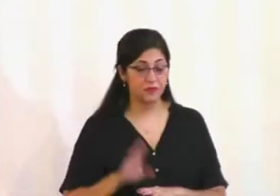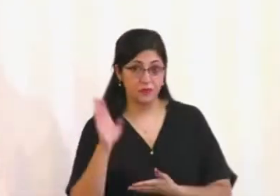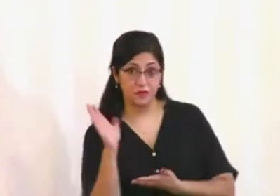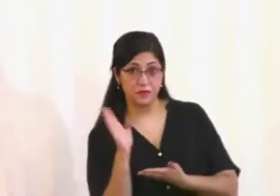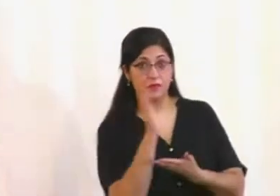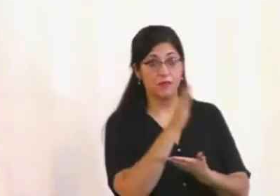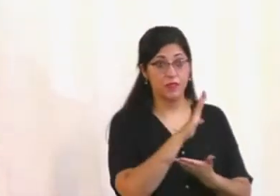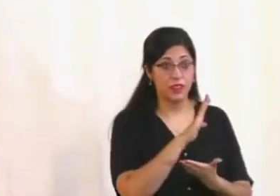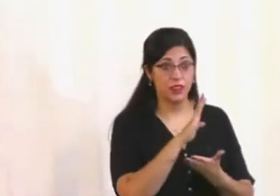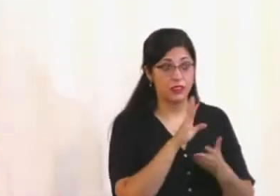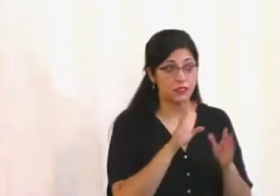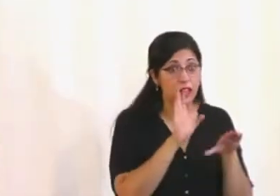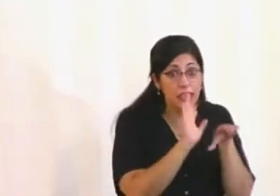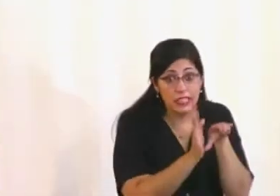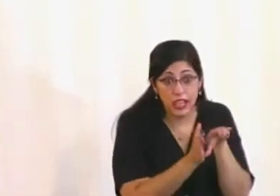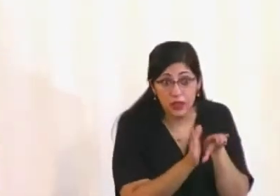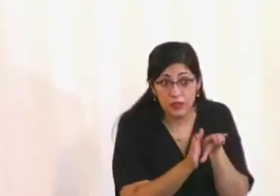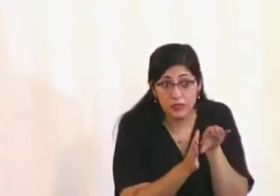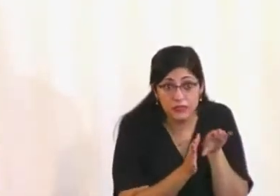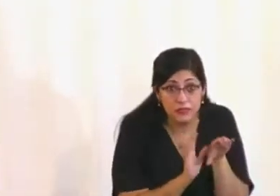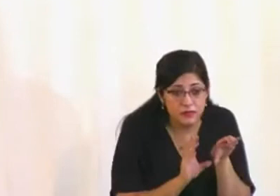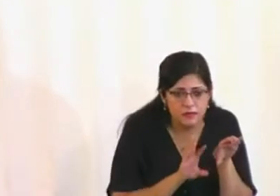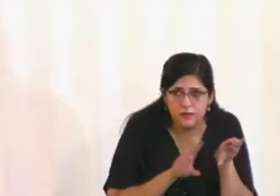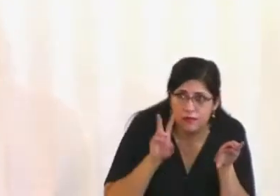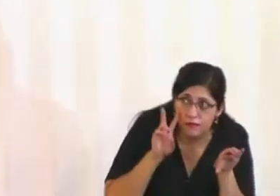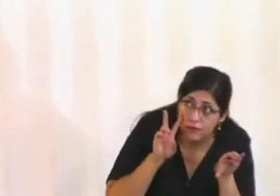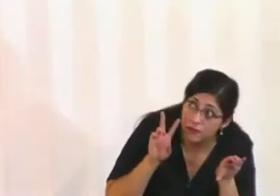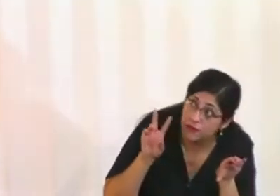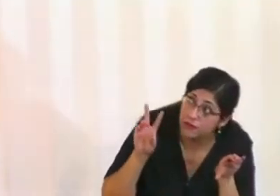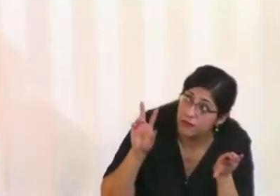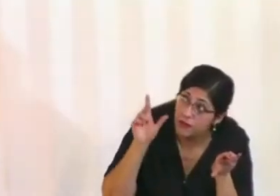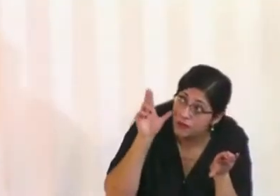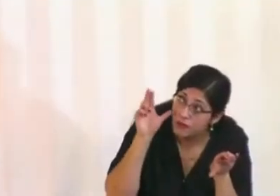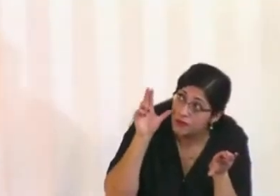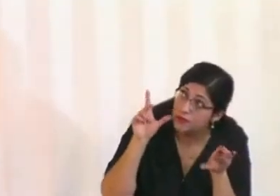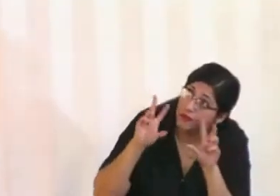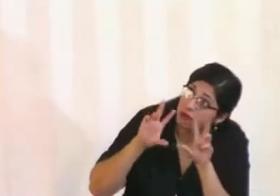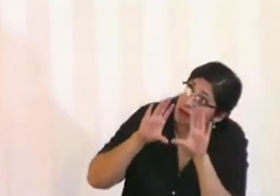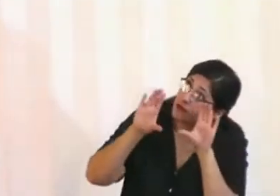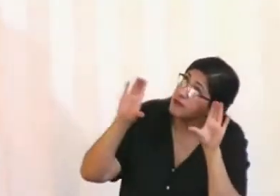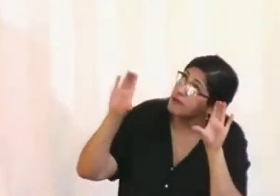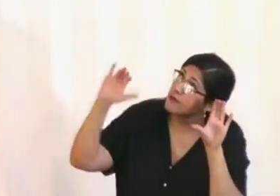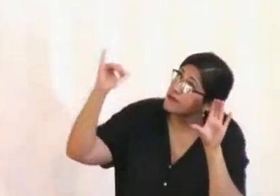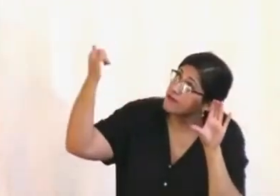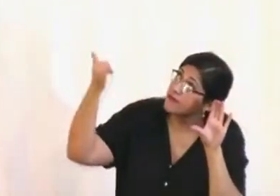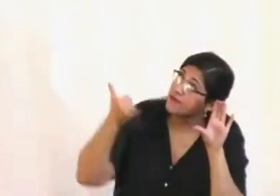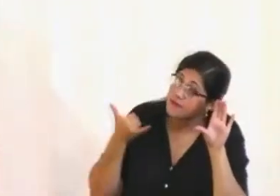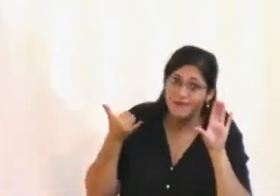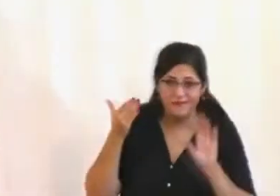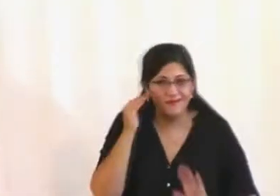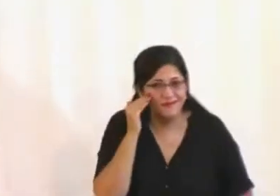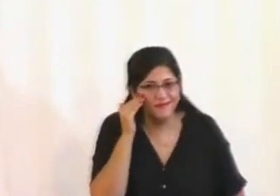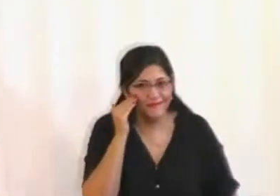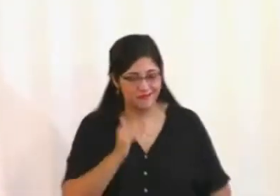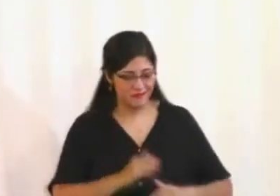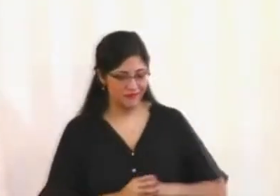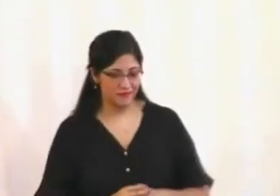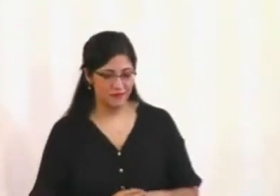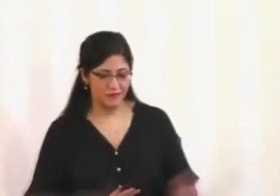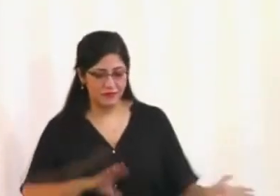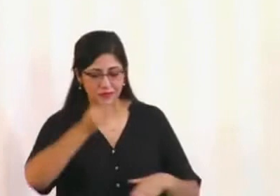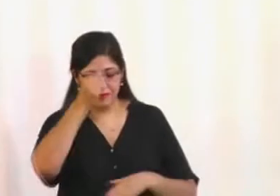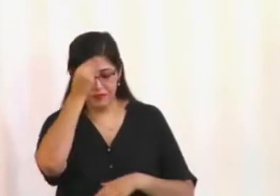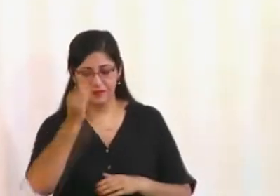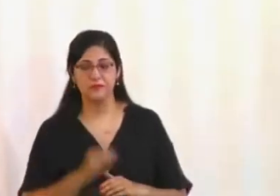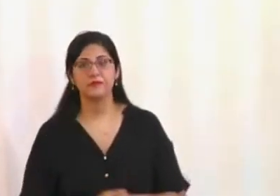outra parte, Elias na boca, na entrada da caverna, olhando para os céus, ouvindo a voz de Deus.